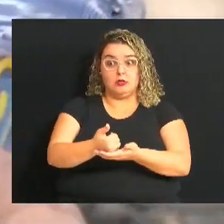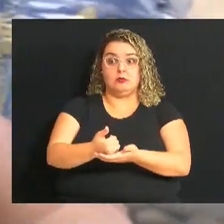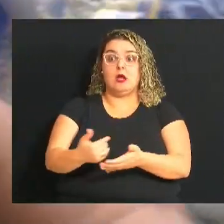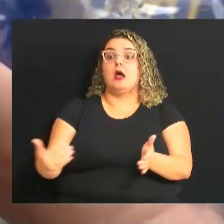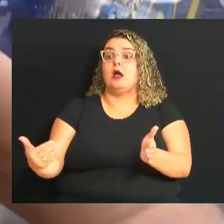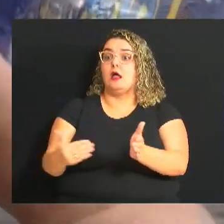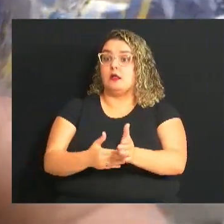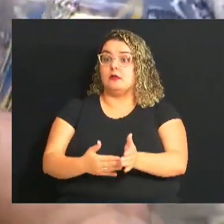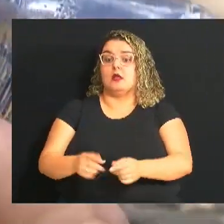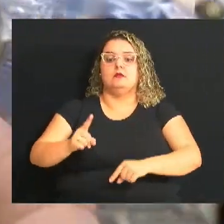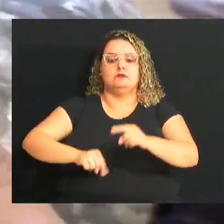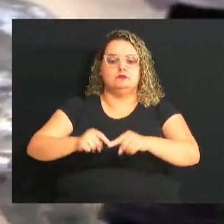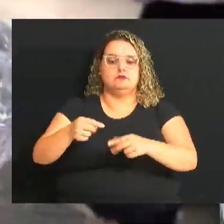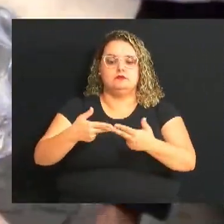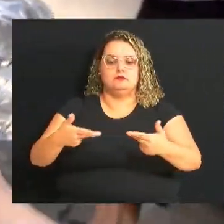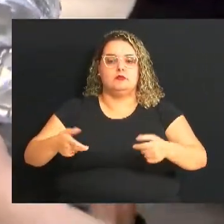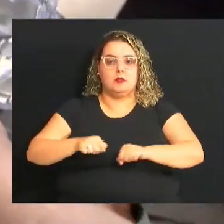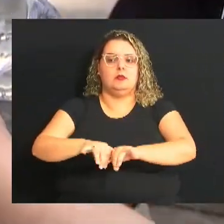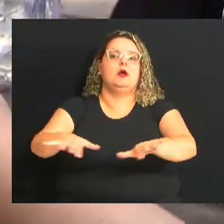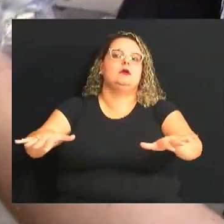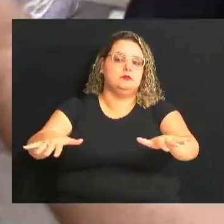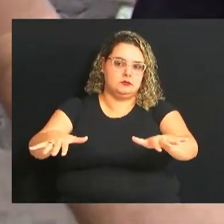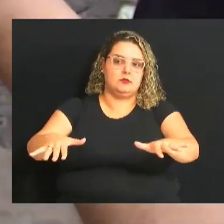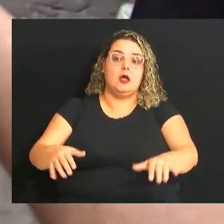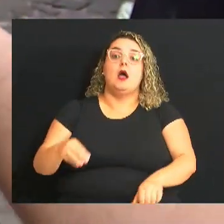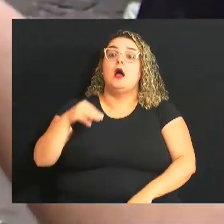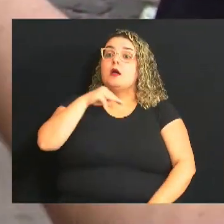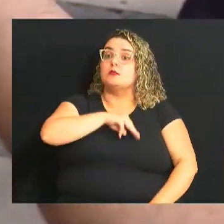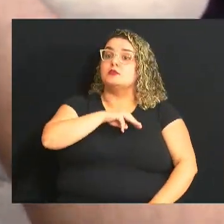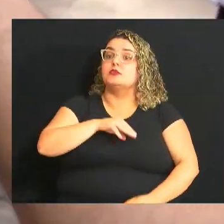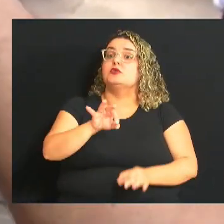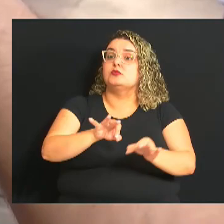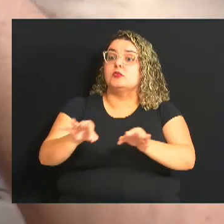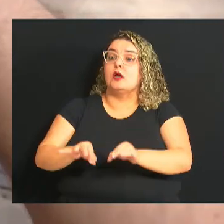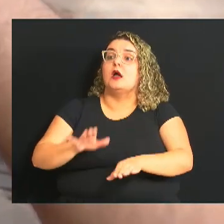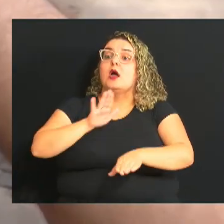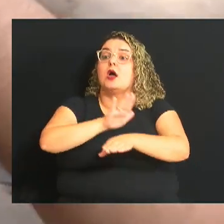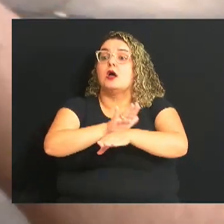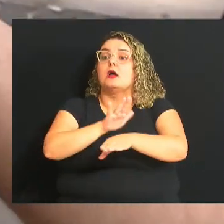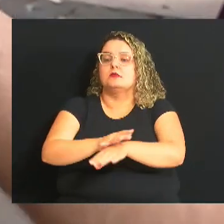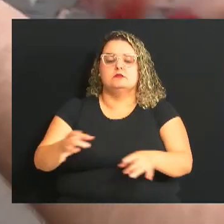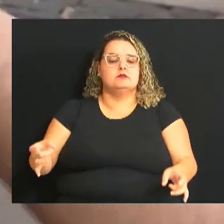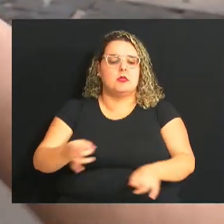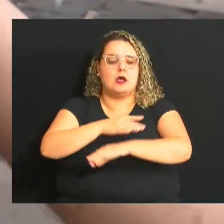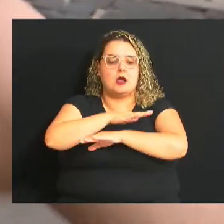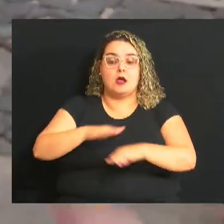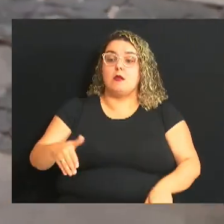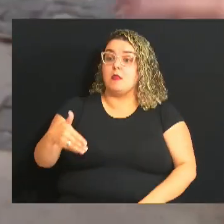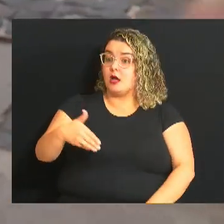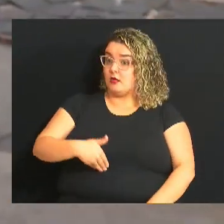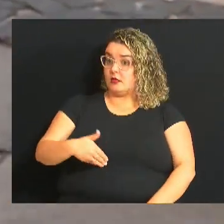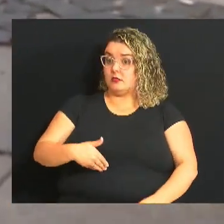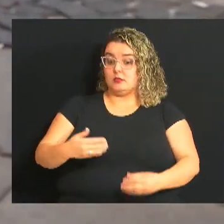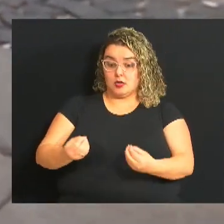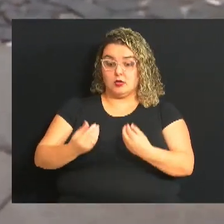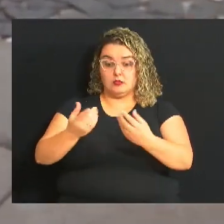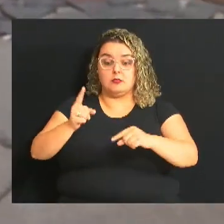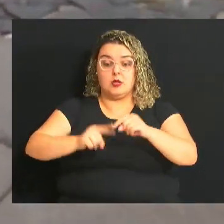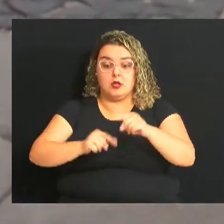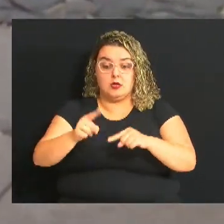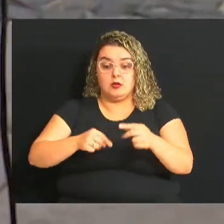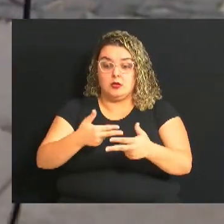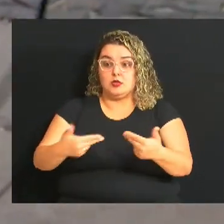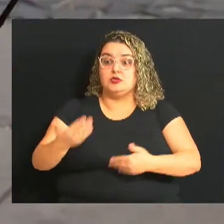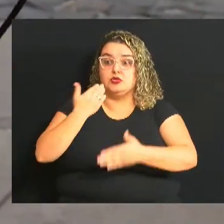entrega dos itens na rua. A missão do projeto é auxiliar na erradicação da fome, fornecendo itens de